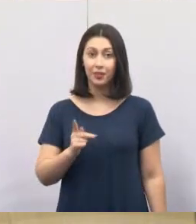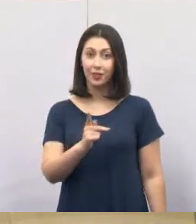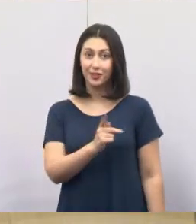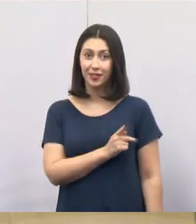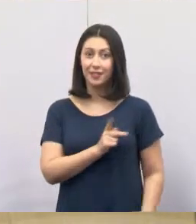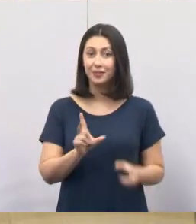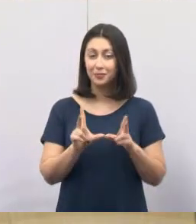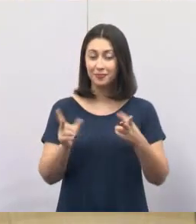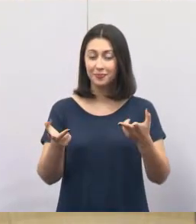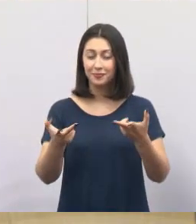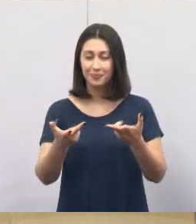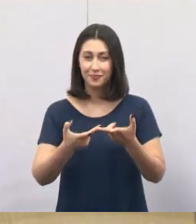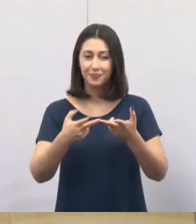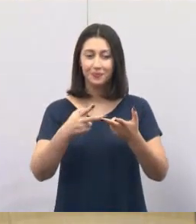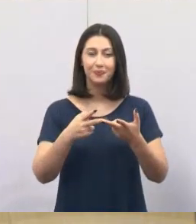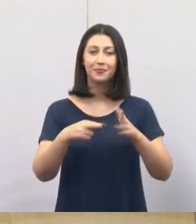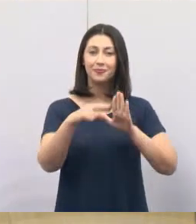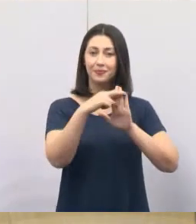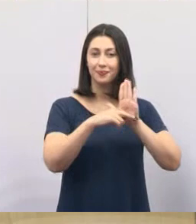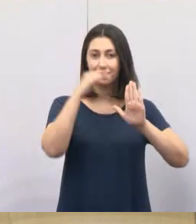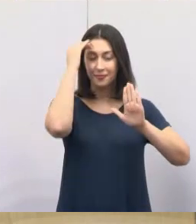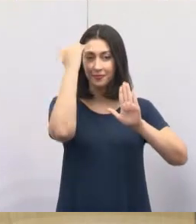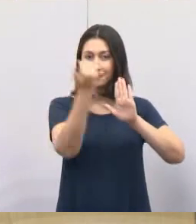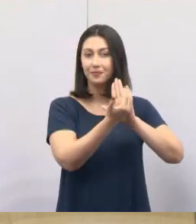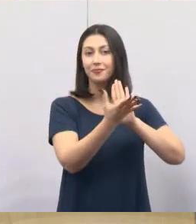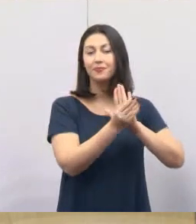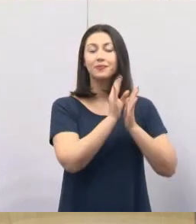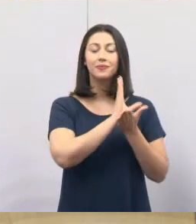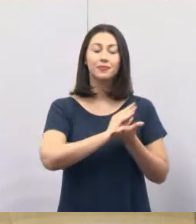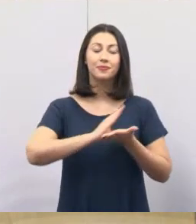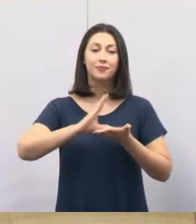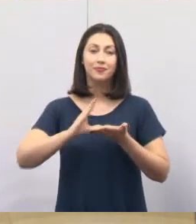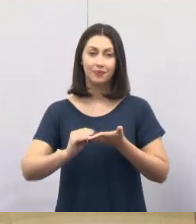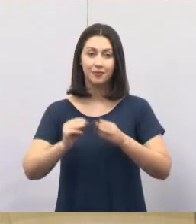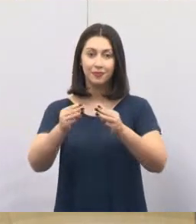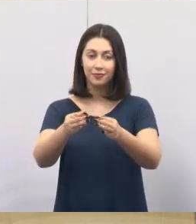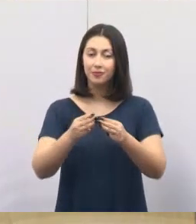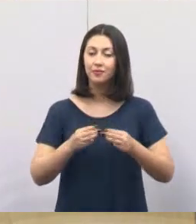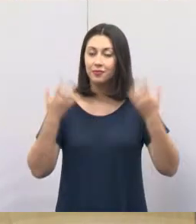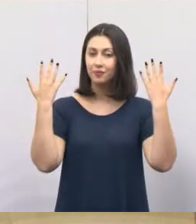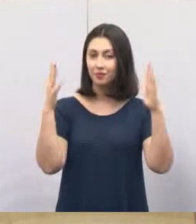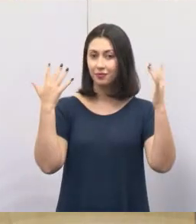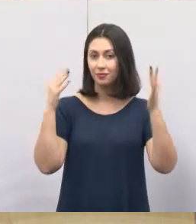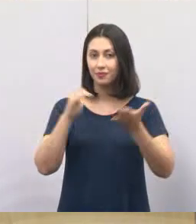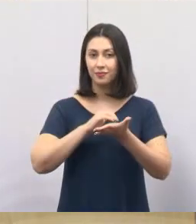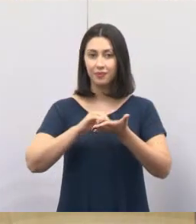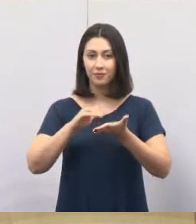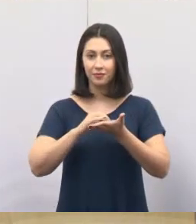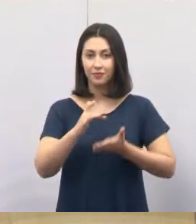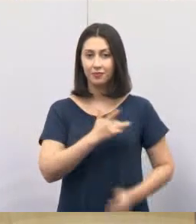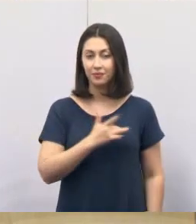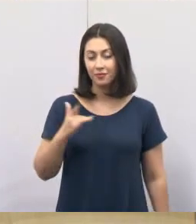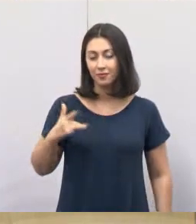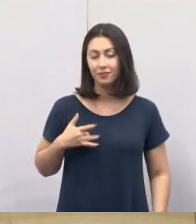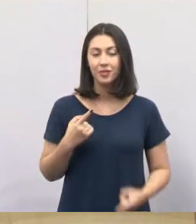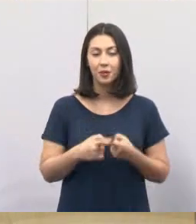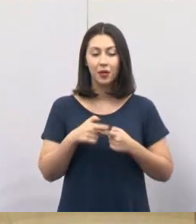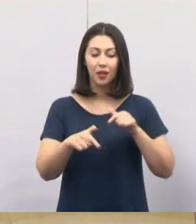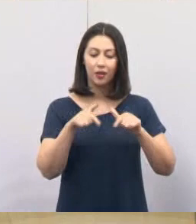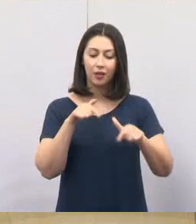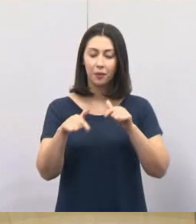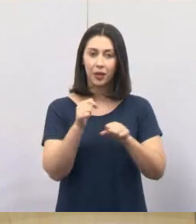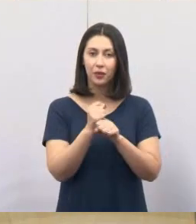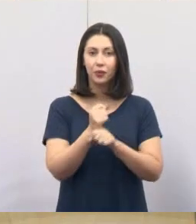dessa casa, cumprida as formas regimentais, conste na ata trabalho dessa sessão, registro de moção congratulatória, secretário municipal de saúde, pelos serviços prestados